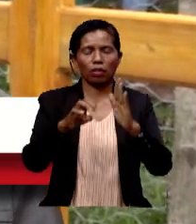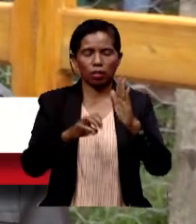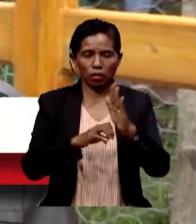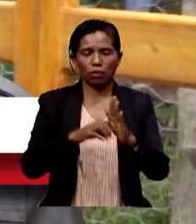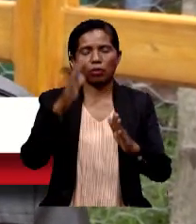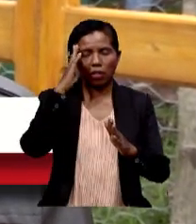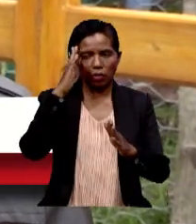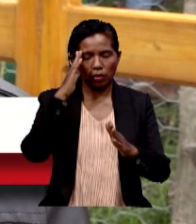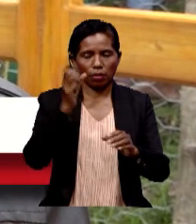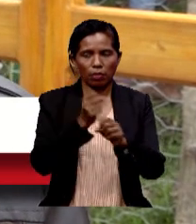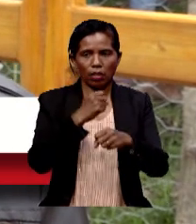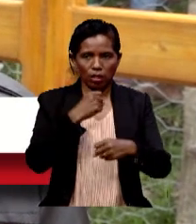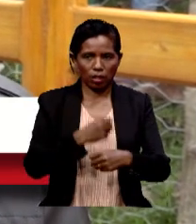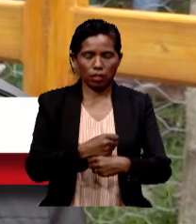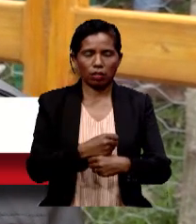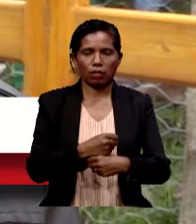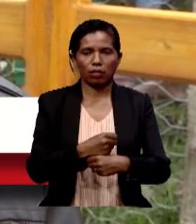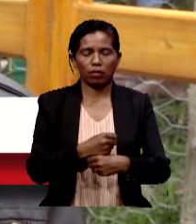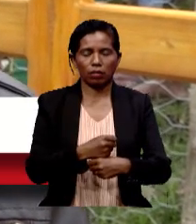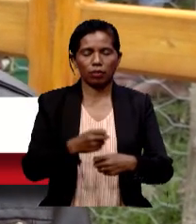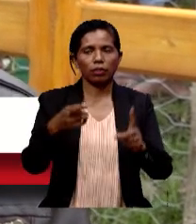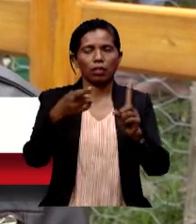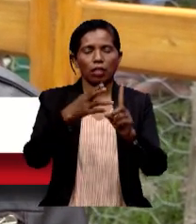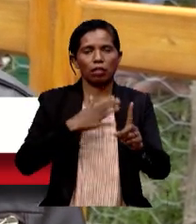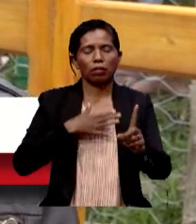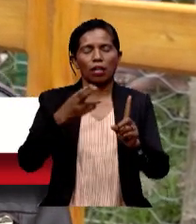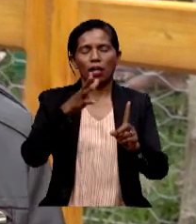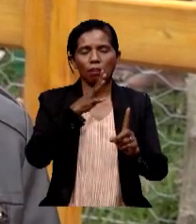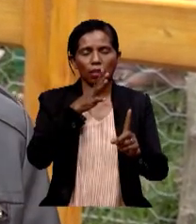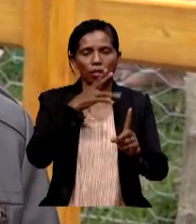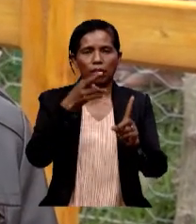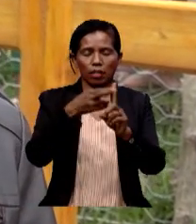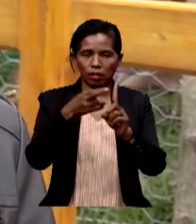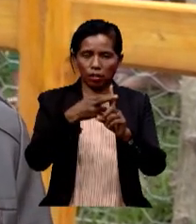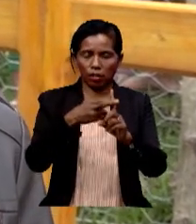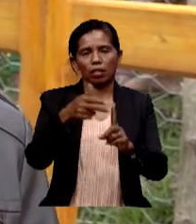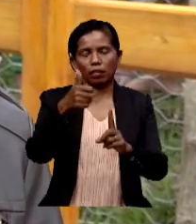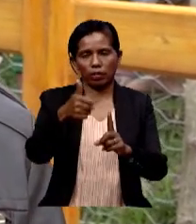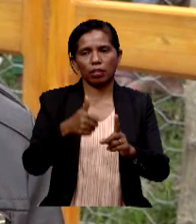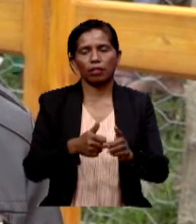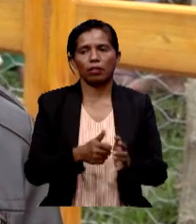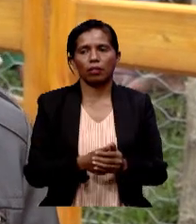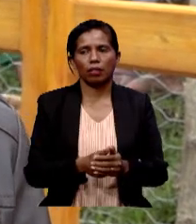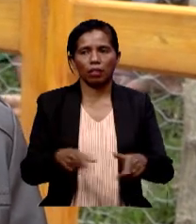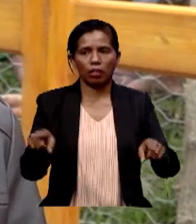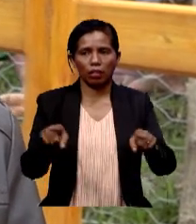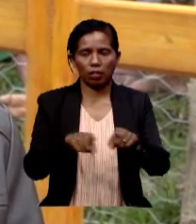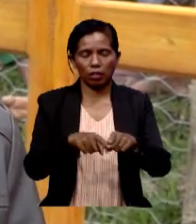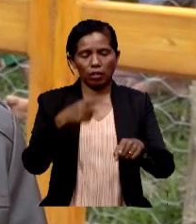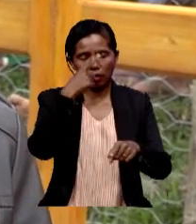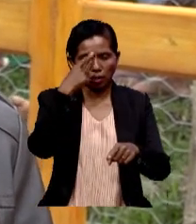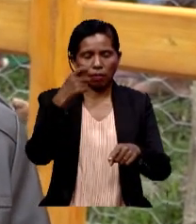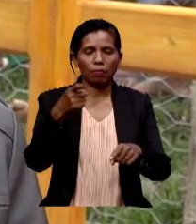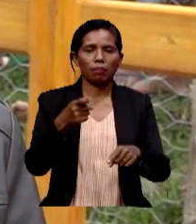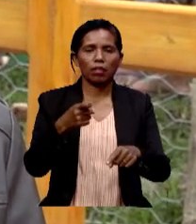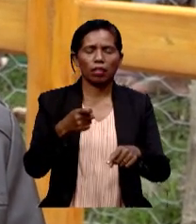hanuingar bale halun itu rate firik niang. Nde hanya sal tambah dua ranten dia kontribusi